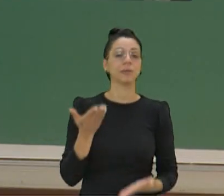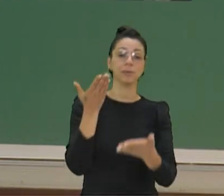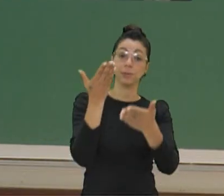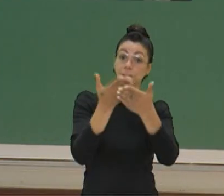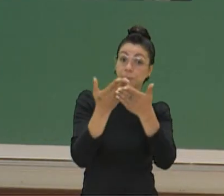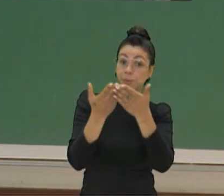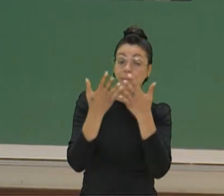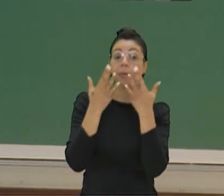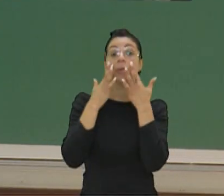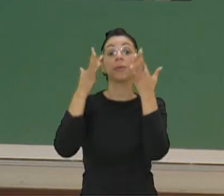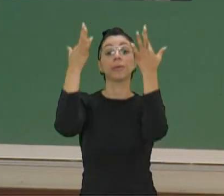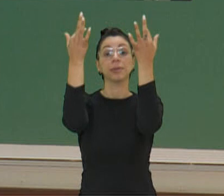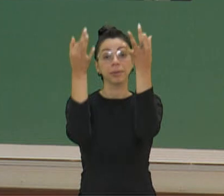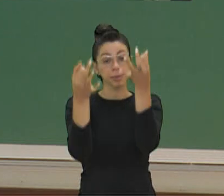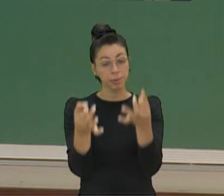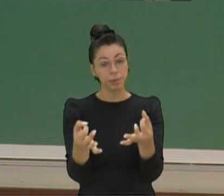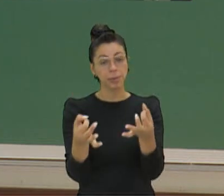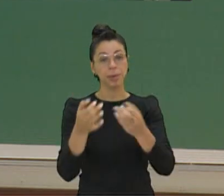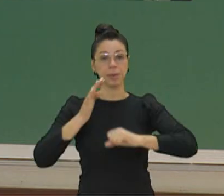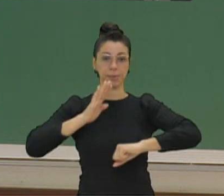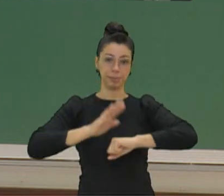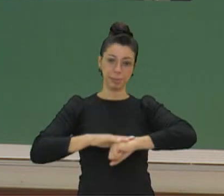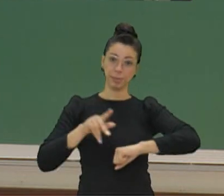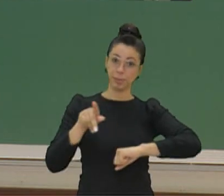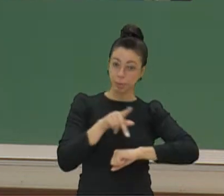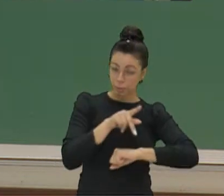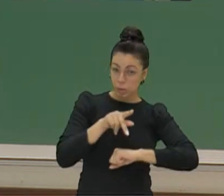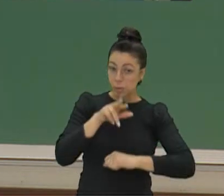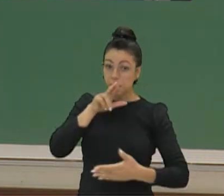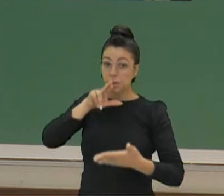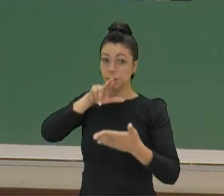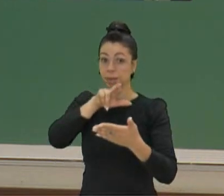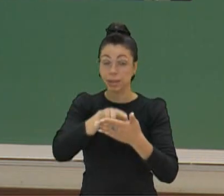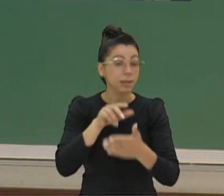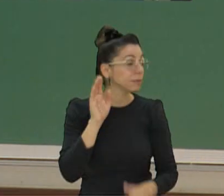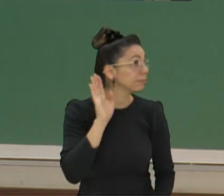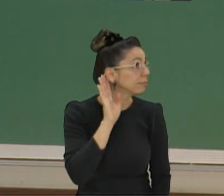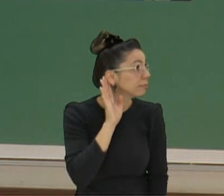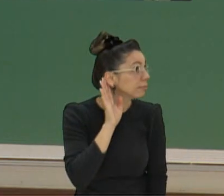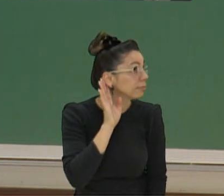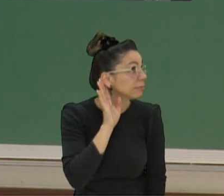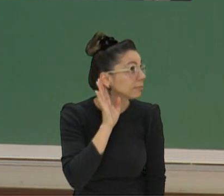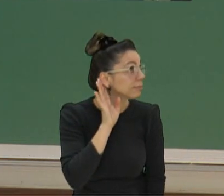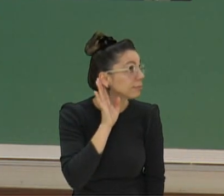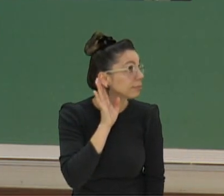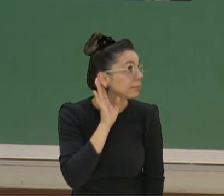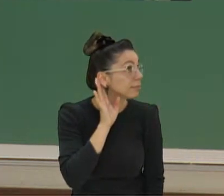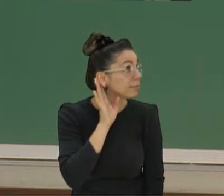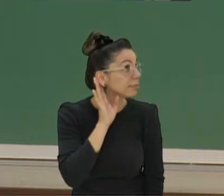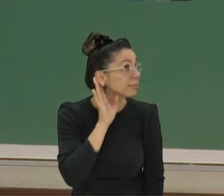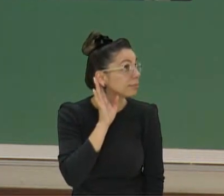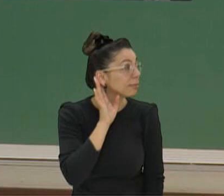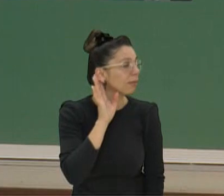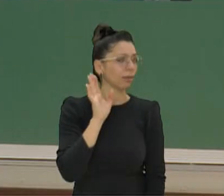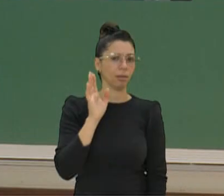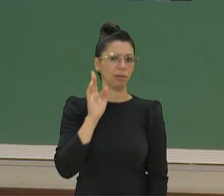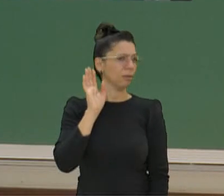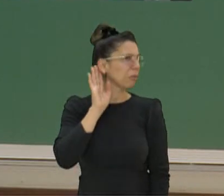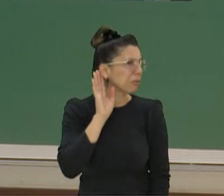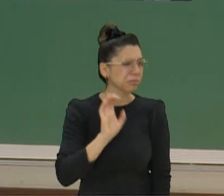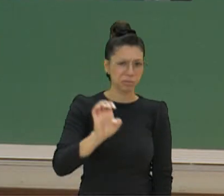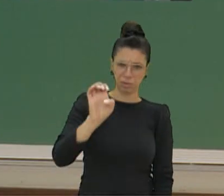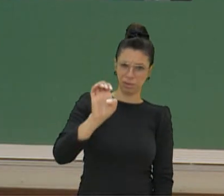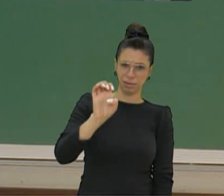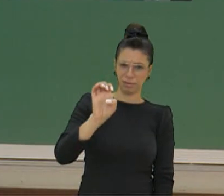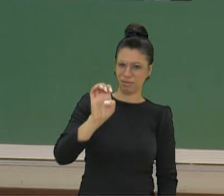estudou, prestou atenção no Fabiano e com certeza a resposta é letra Ah, escutei um E. Não tem